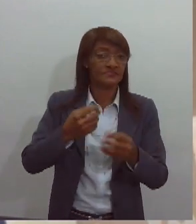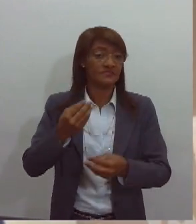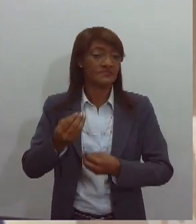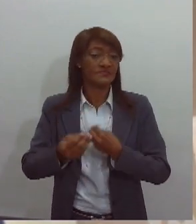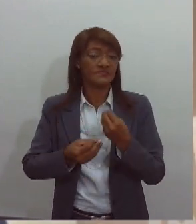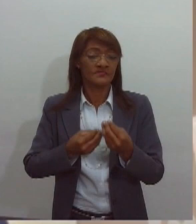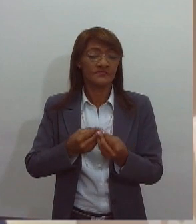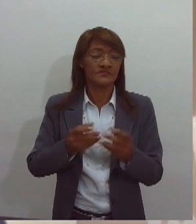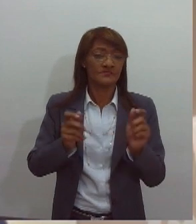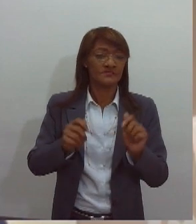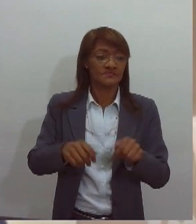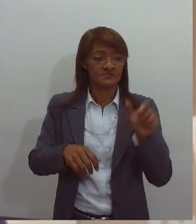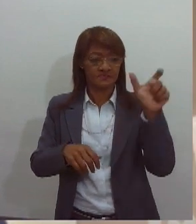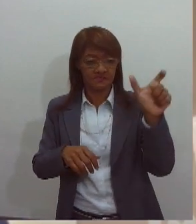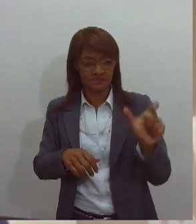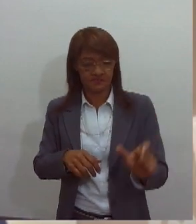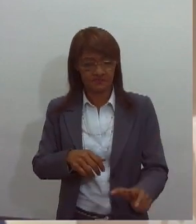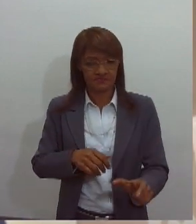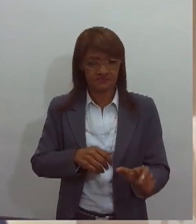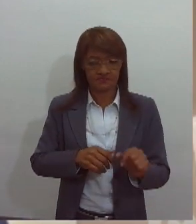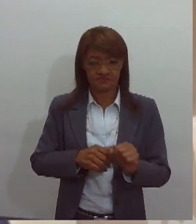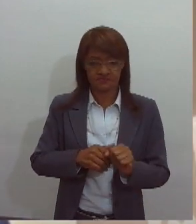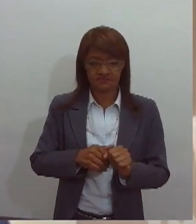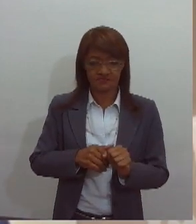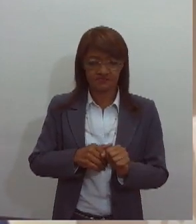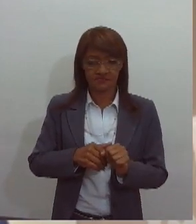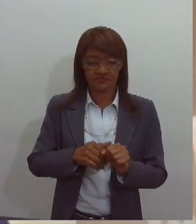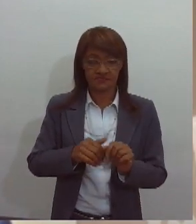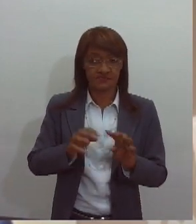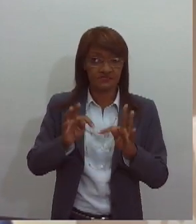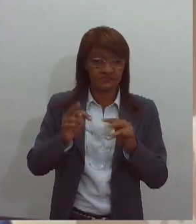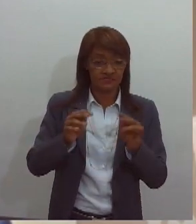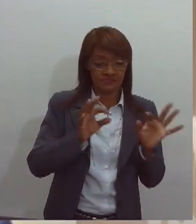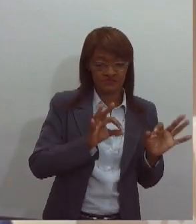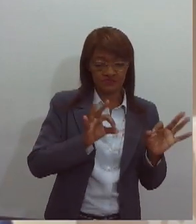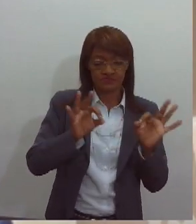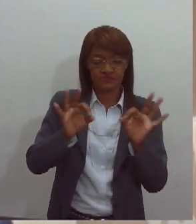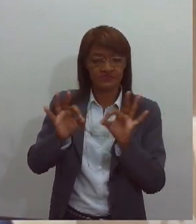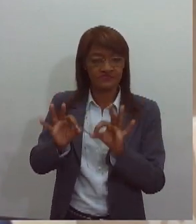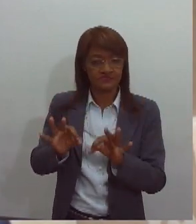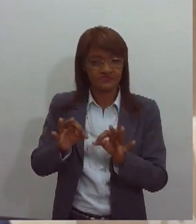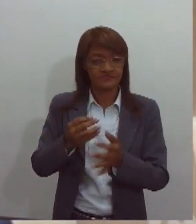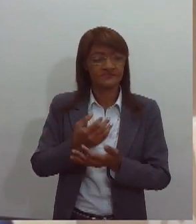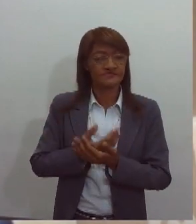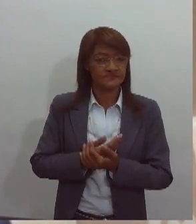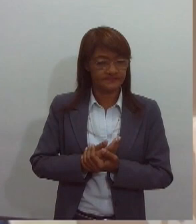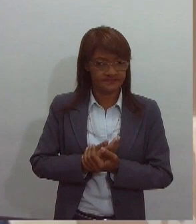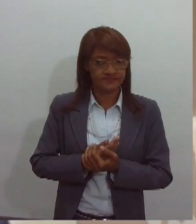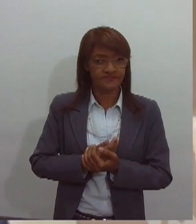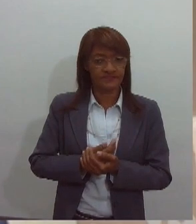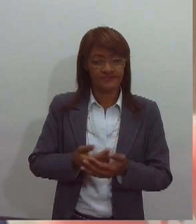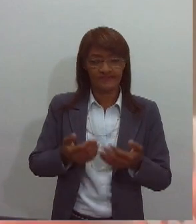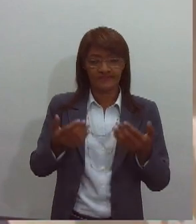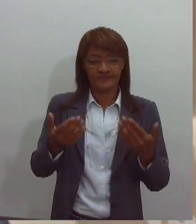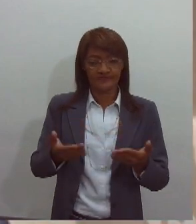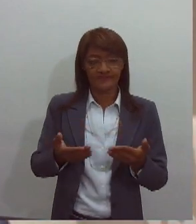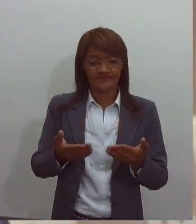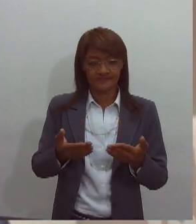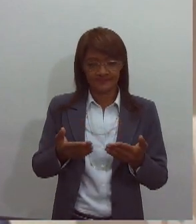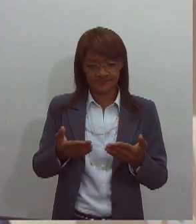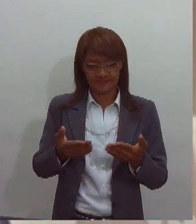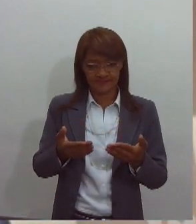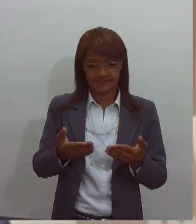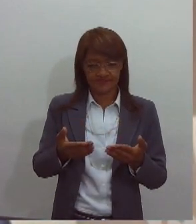como centro de atenção das políticas públicas? Então, é um pouquinho desdobramento